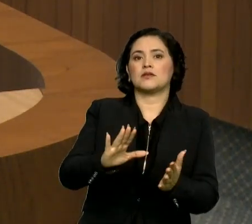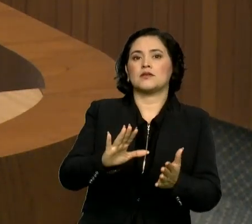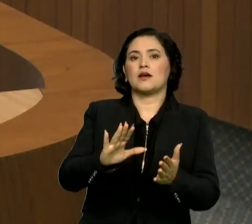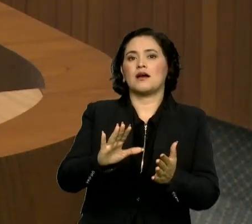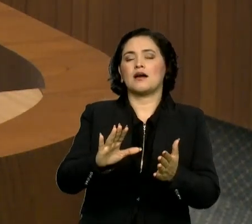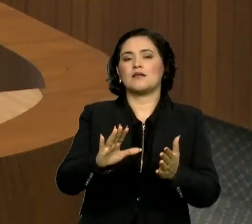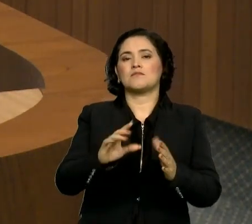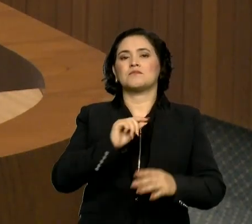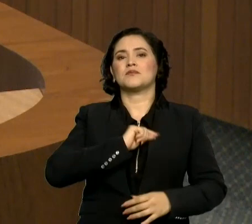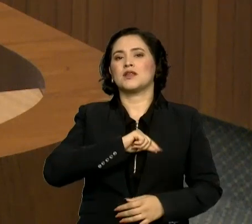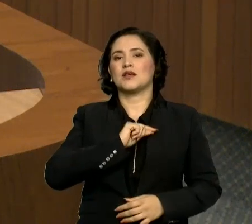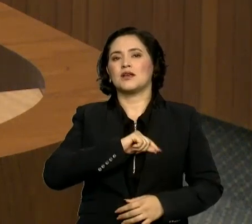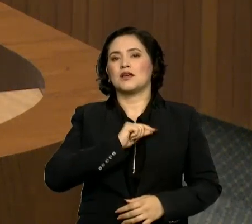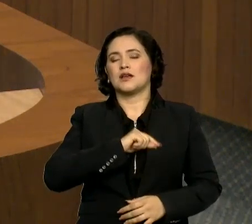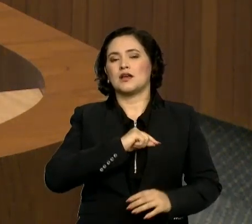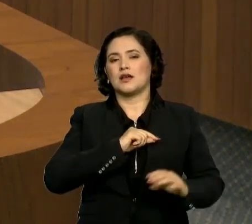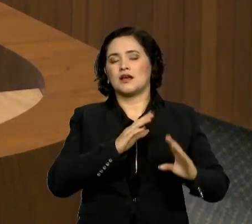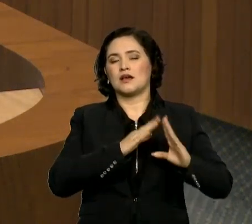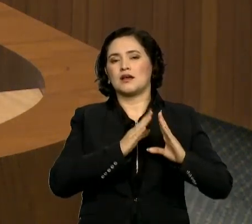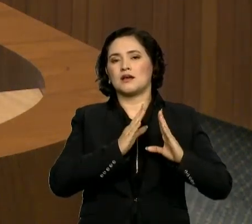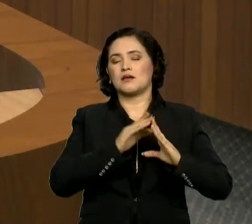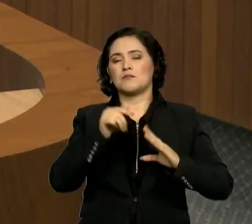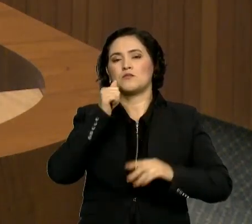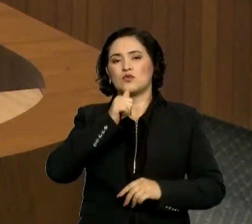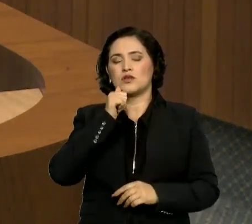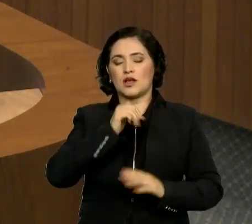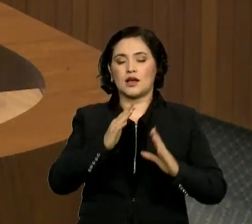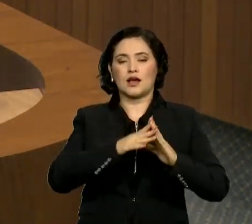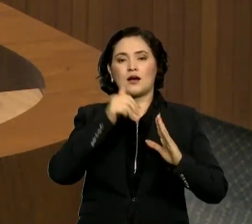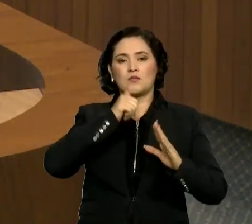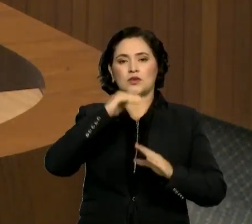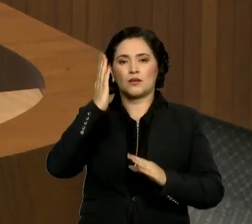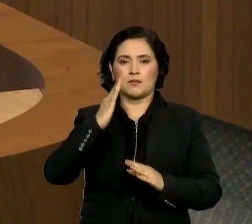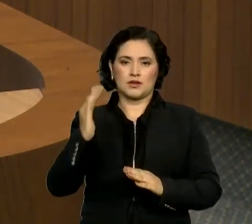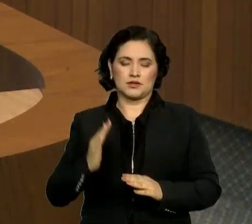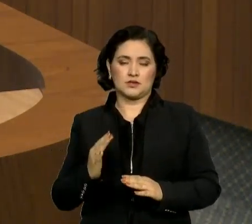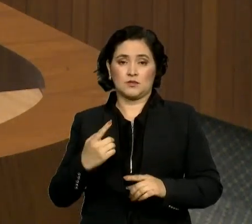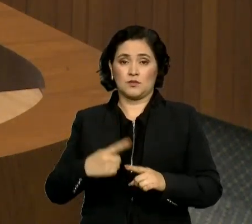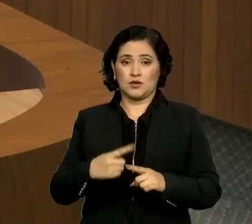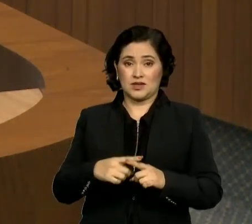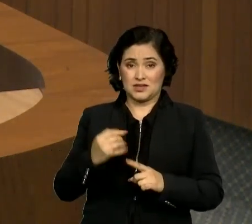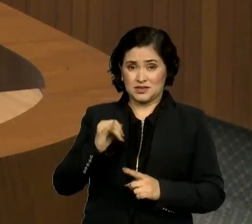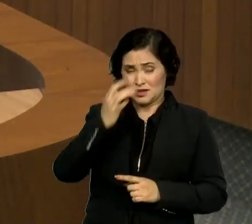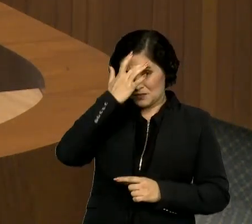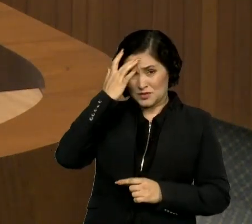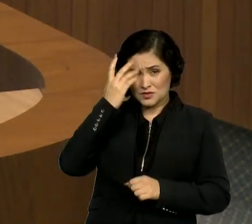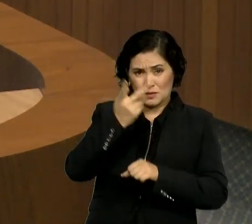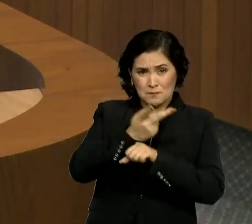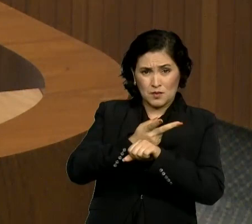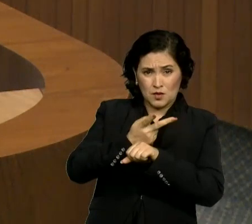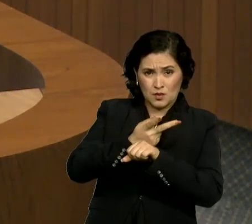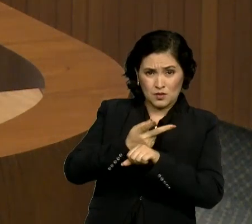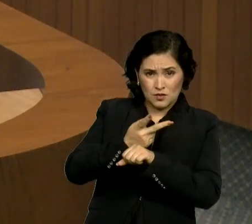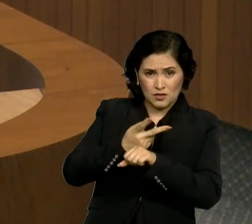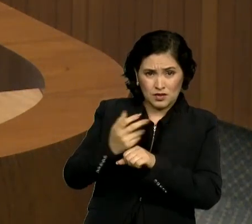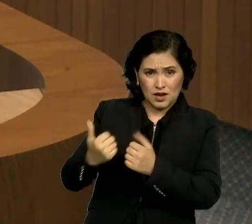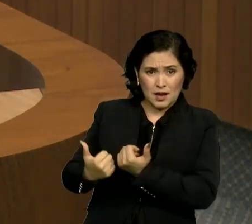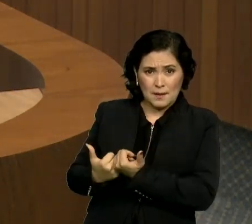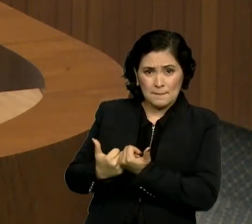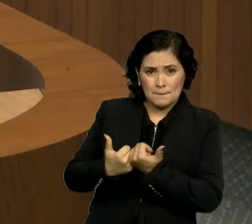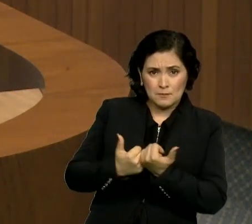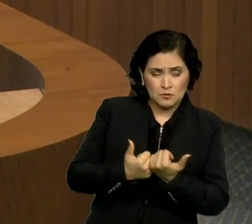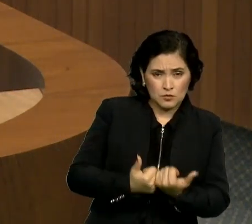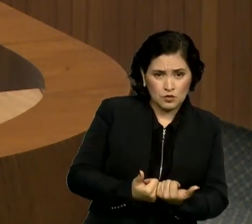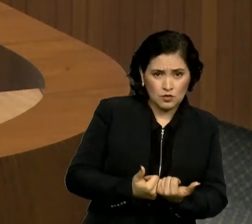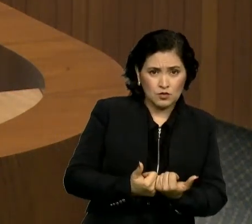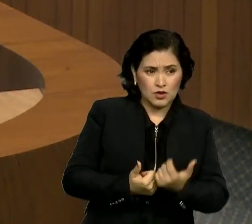tome providências. Porque se chega a esse ponto de uma pessoa procurar apoio de uma